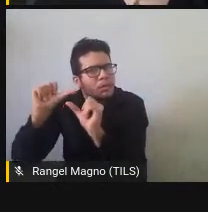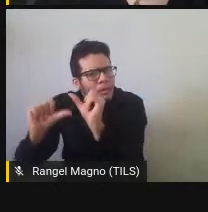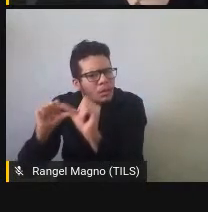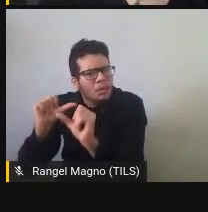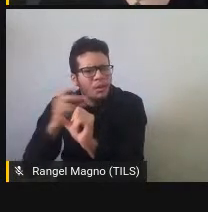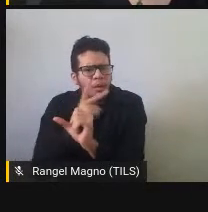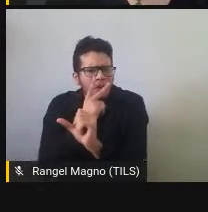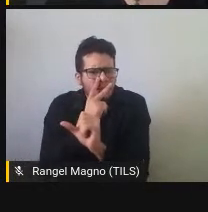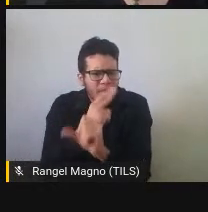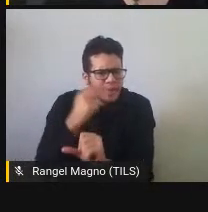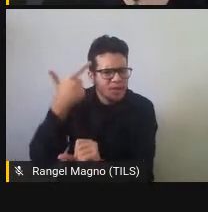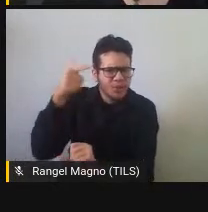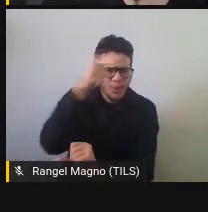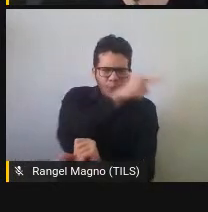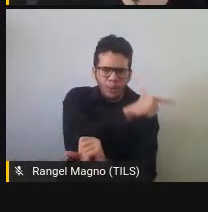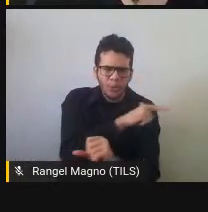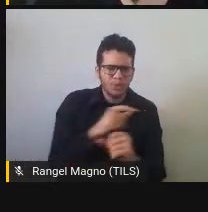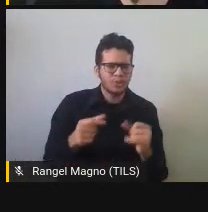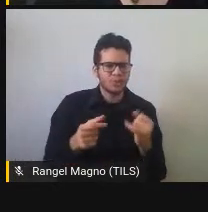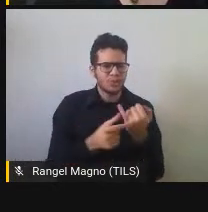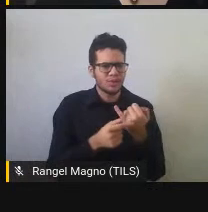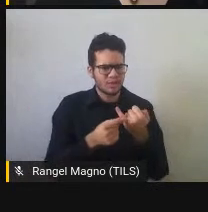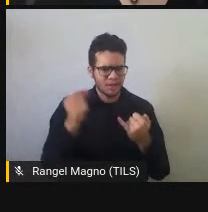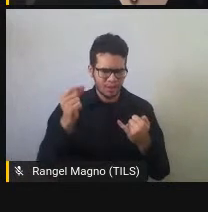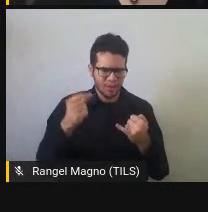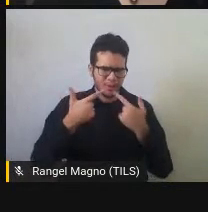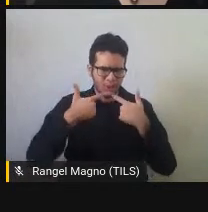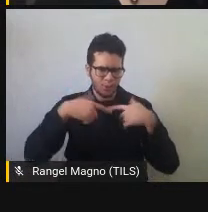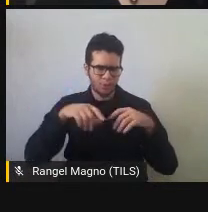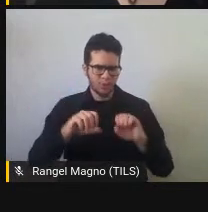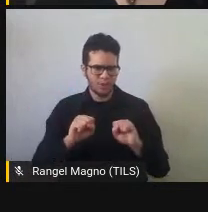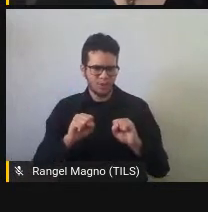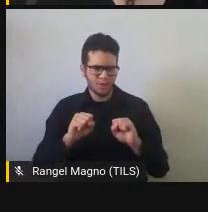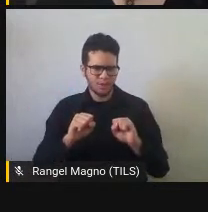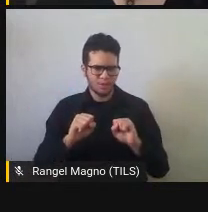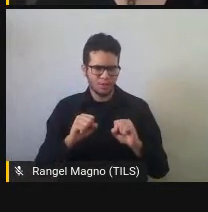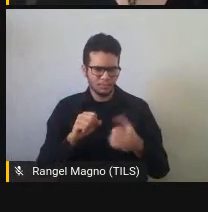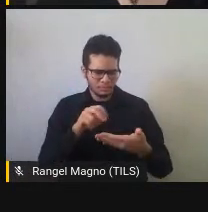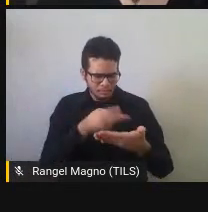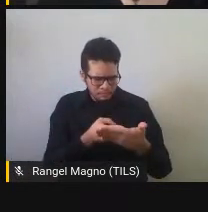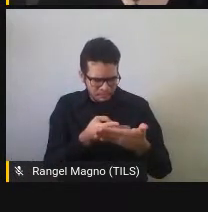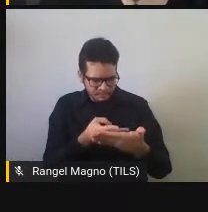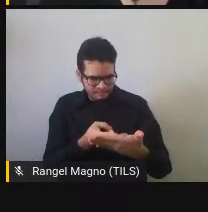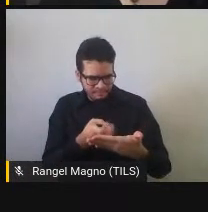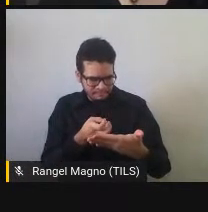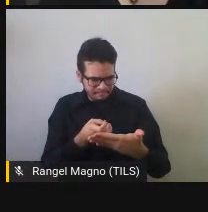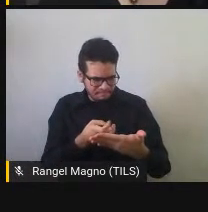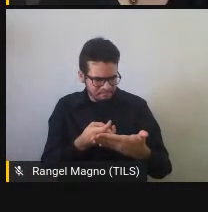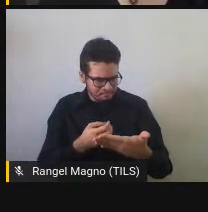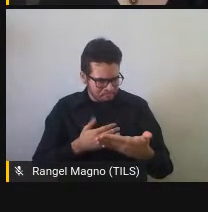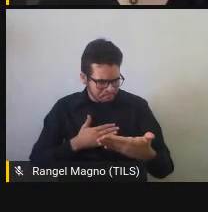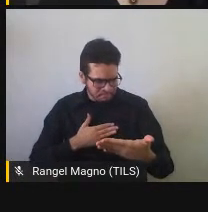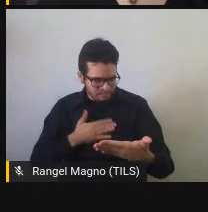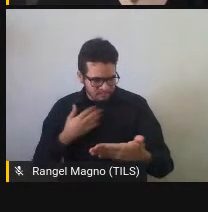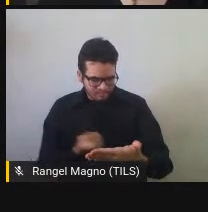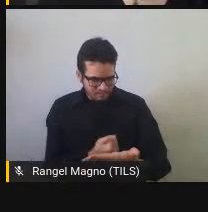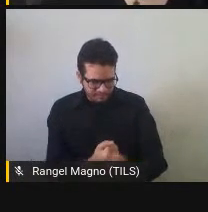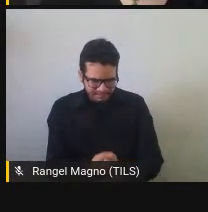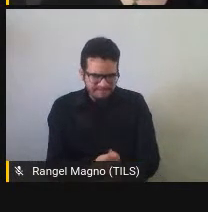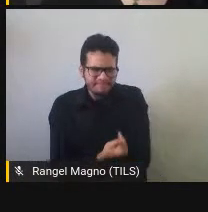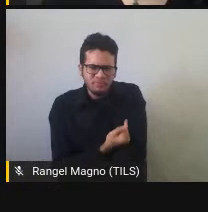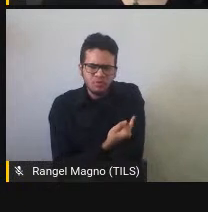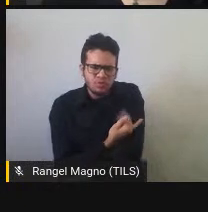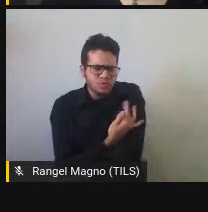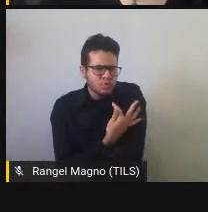embora o rapaz o Socir tivesse sido atraído por um fenômeno linguístico que ele parecia surpreendente